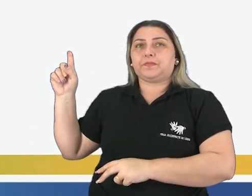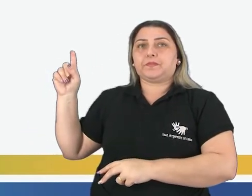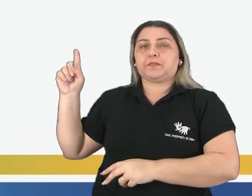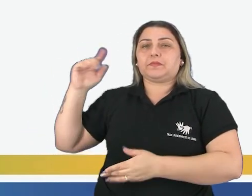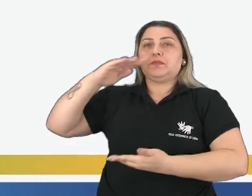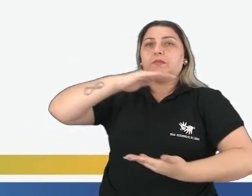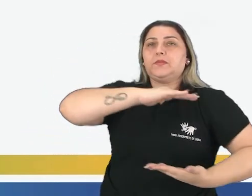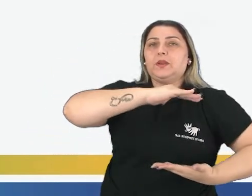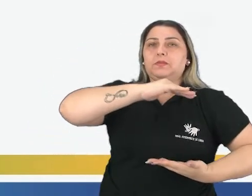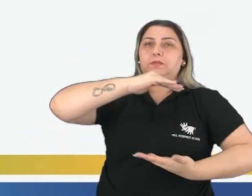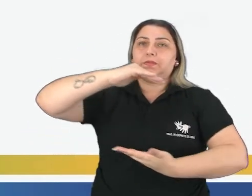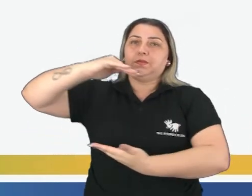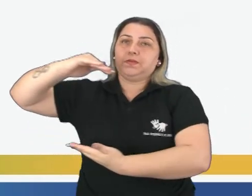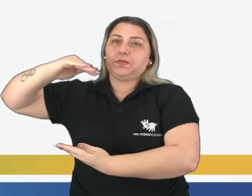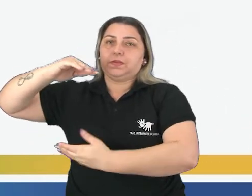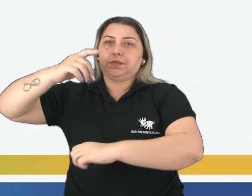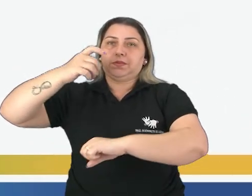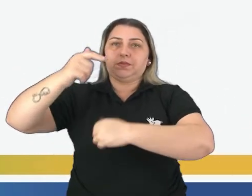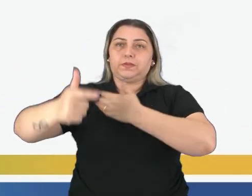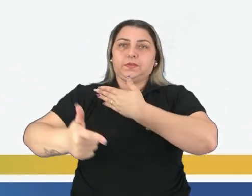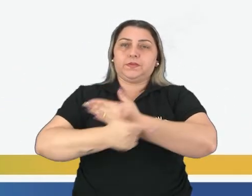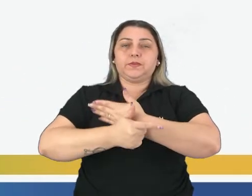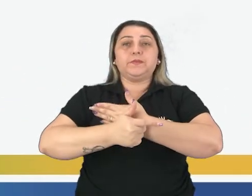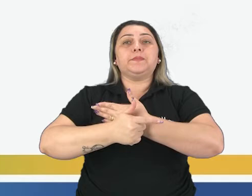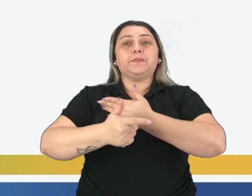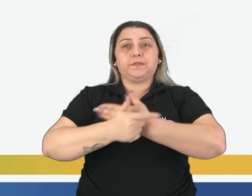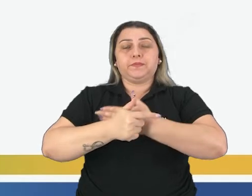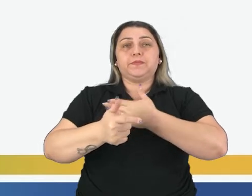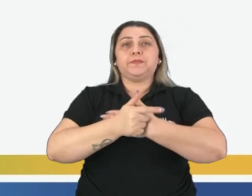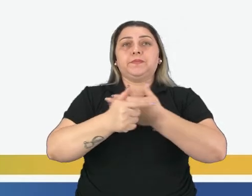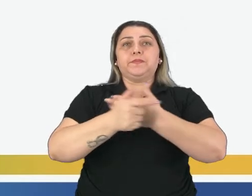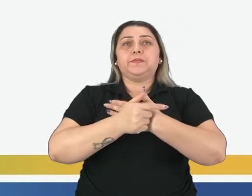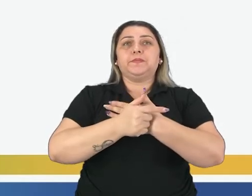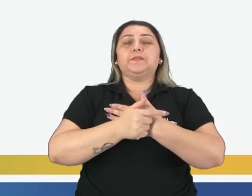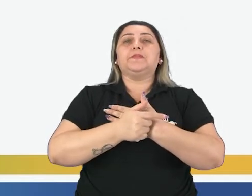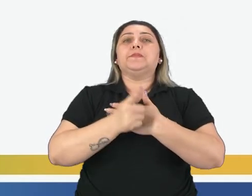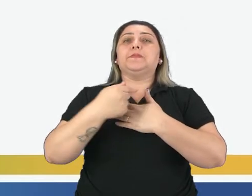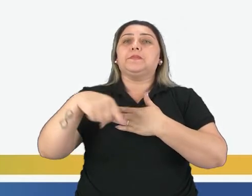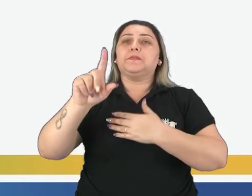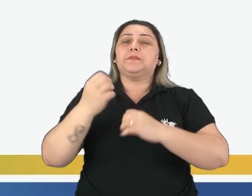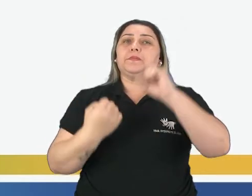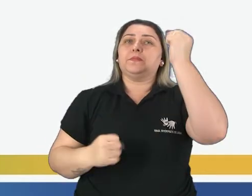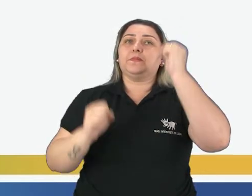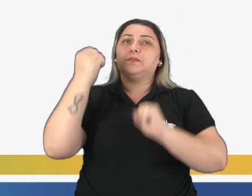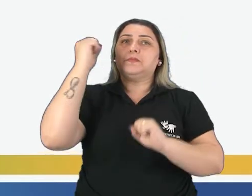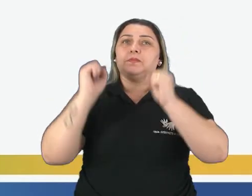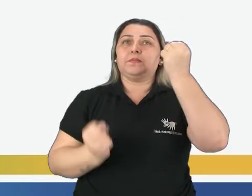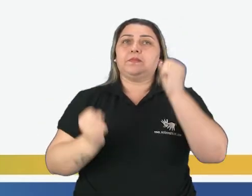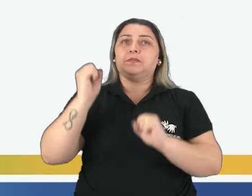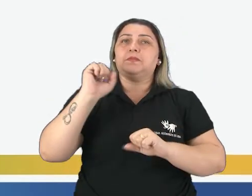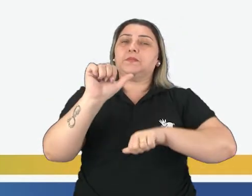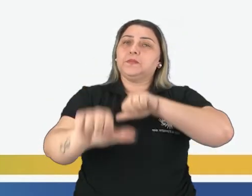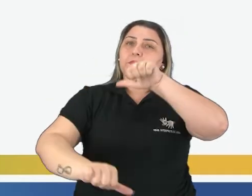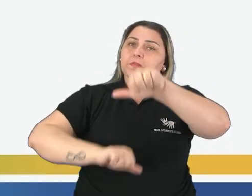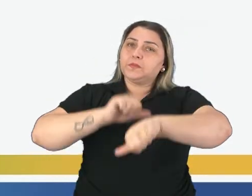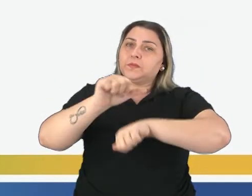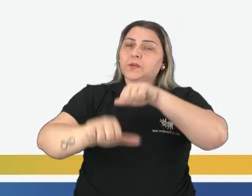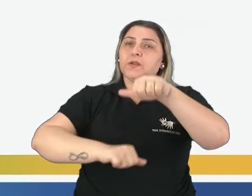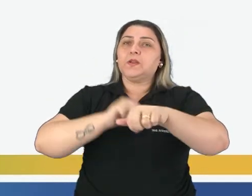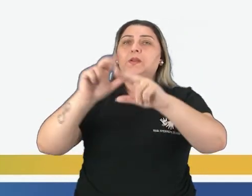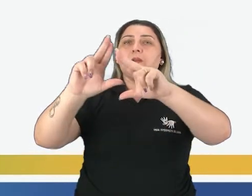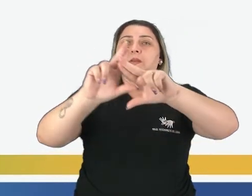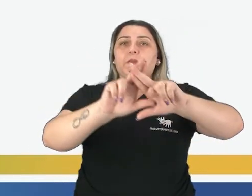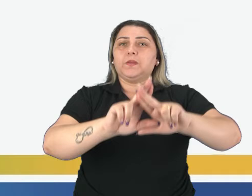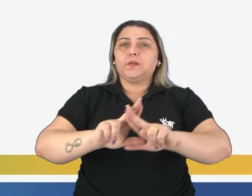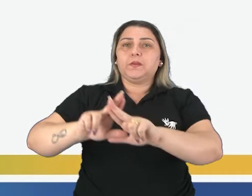fartos de papelão, de papel, para que ele vá para a indústria ser reciclado. Nesse